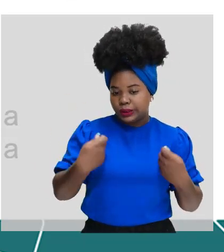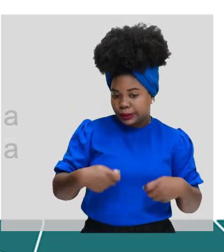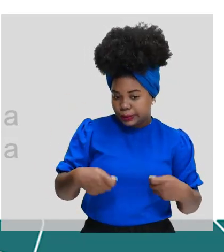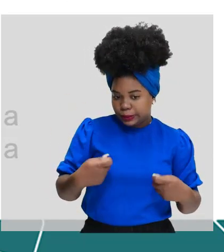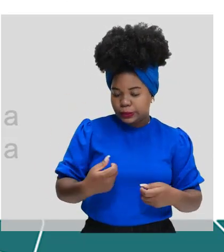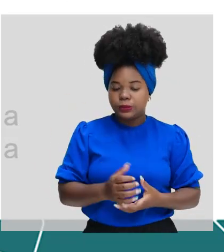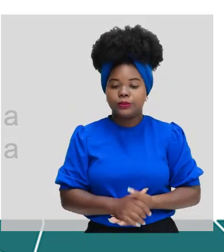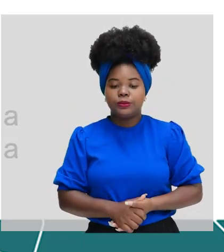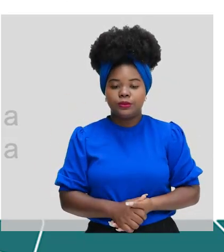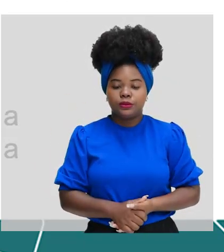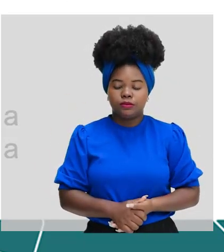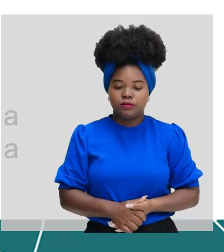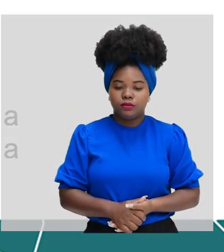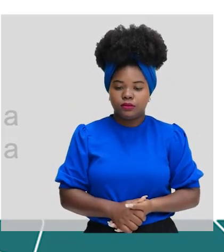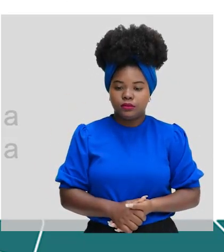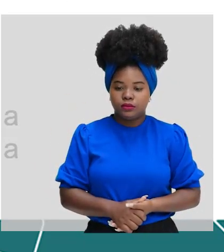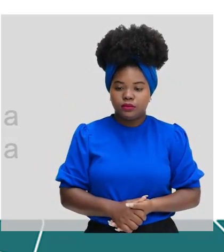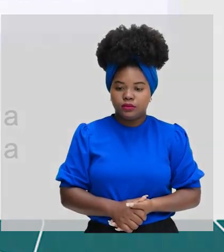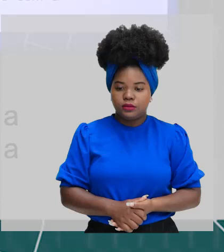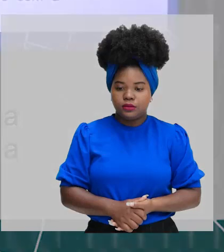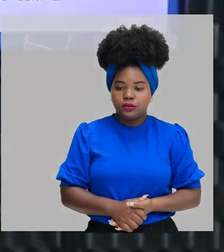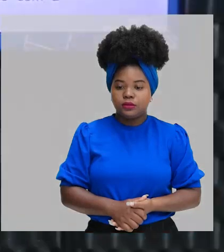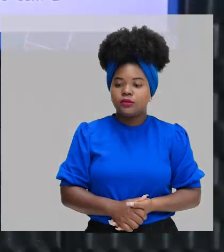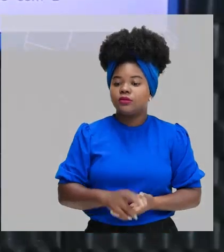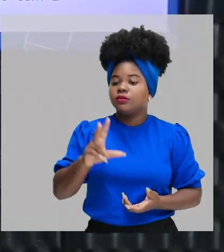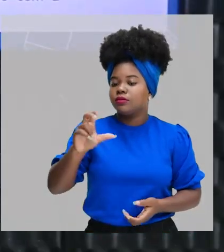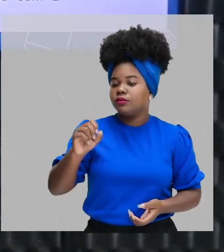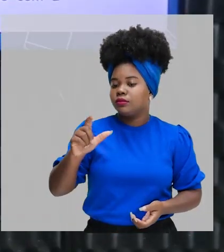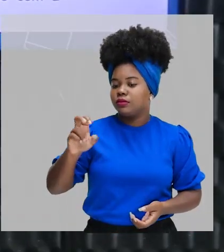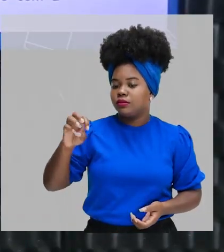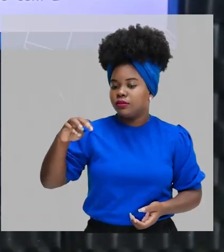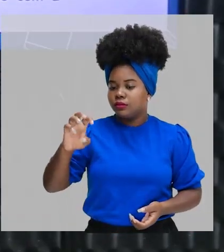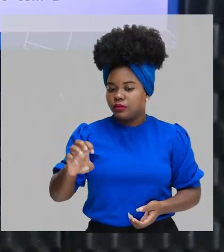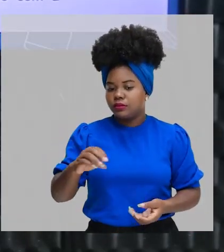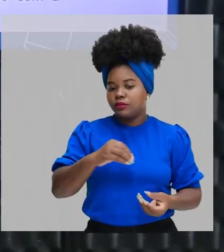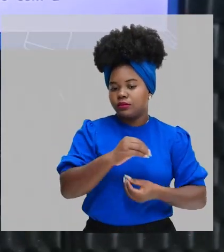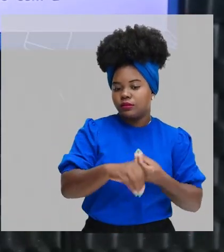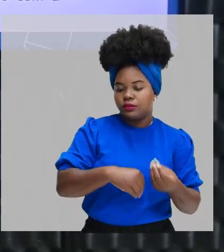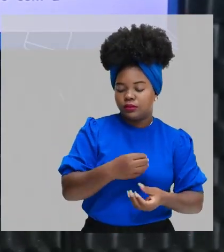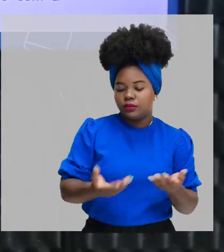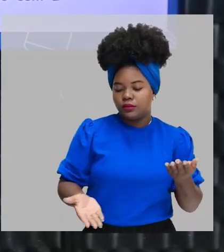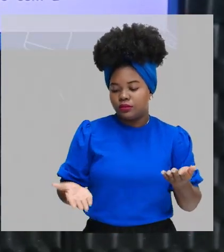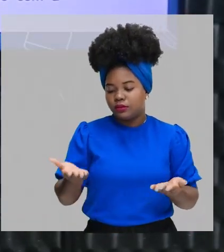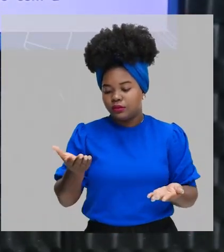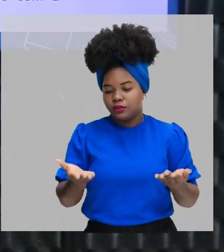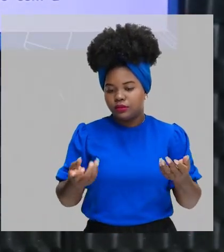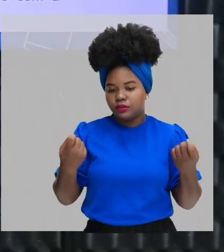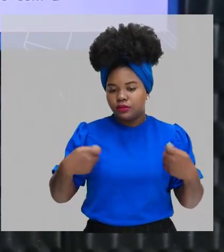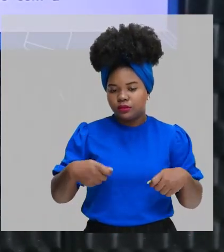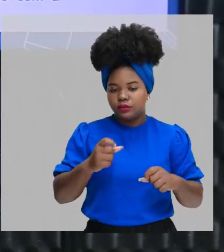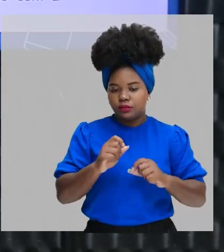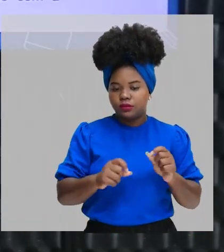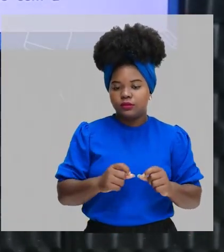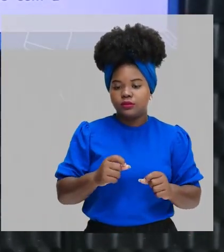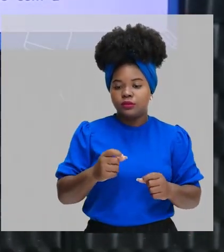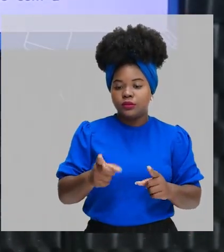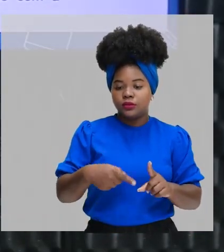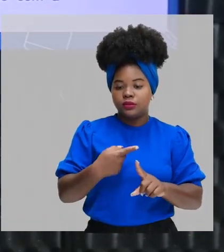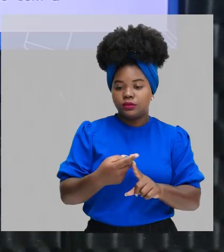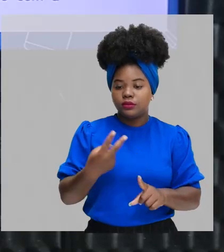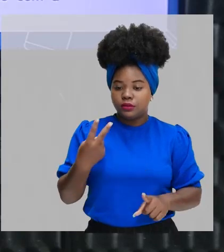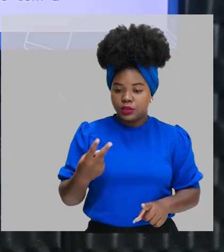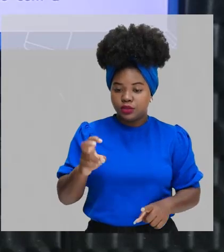só, o volume de oxigênio, nós sabemos, por meio da reação balanceada, nós vamos precisar do dobro